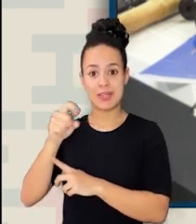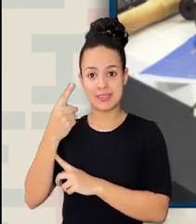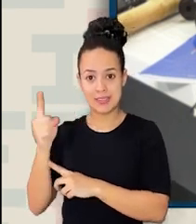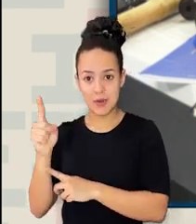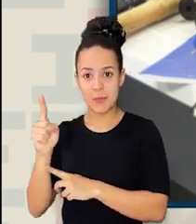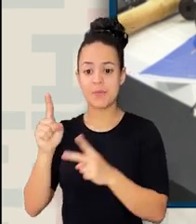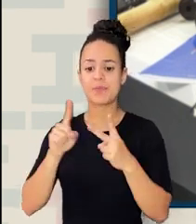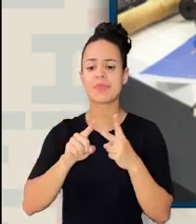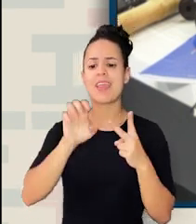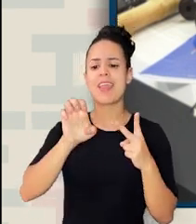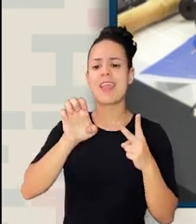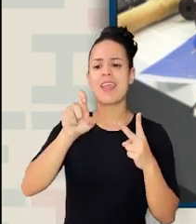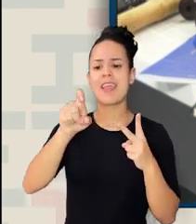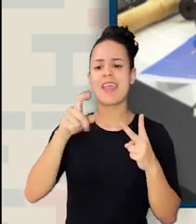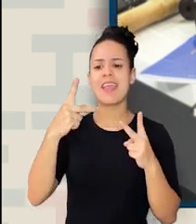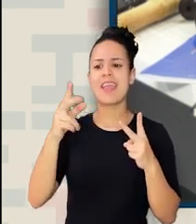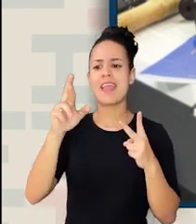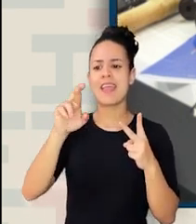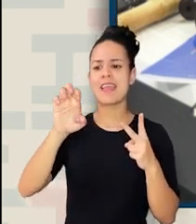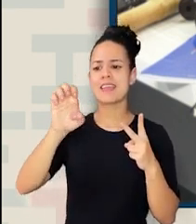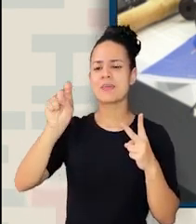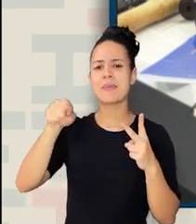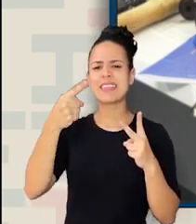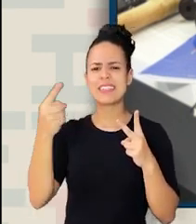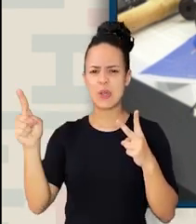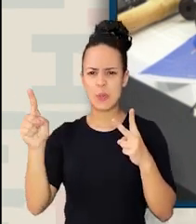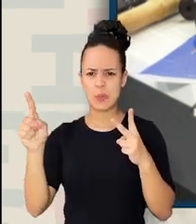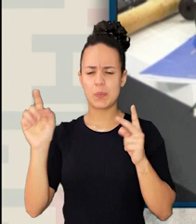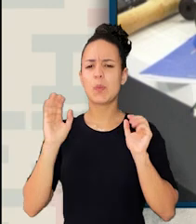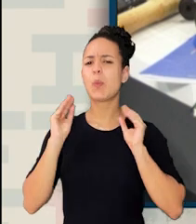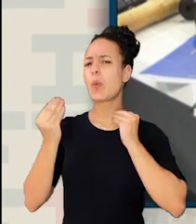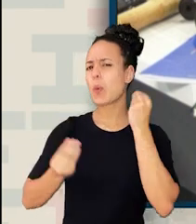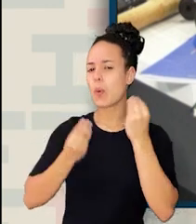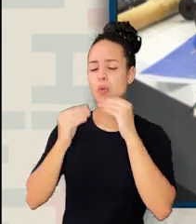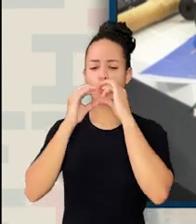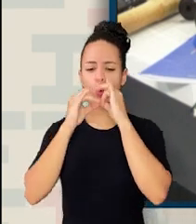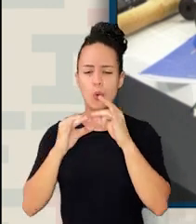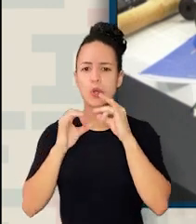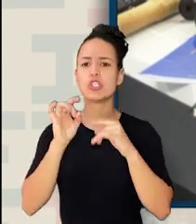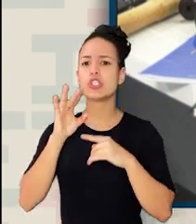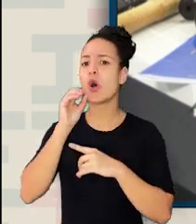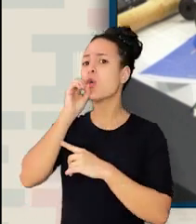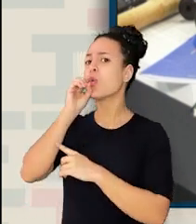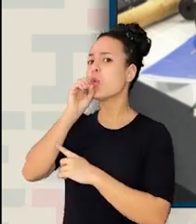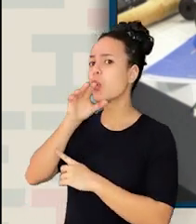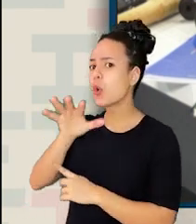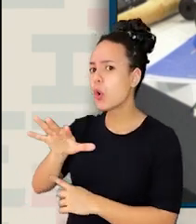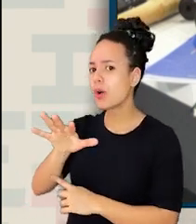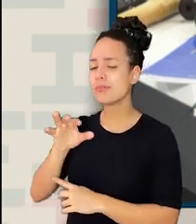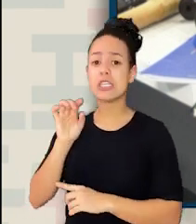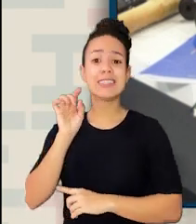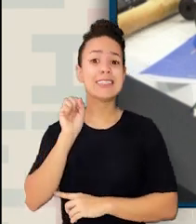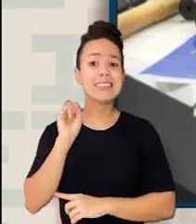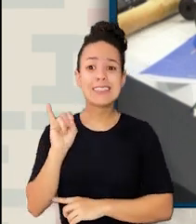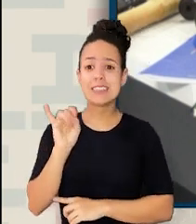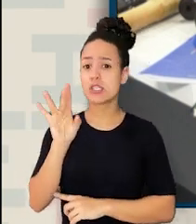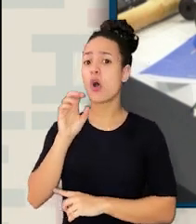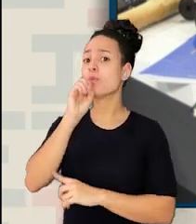né? Gente, para emitir o som da flauta doce, não é simplesmente soprar. Se você simplesmente soprar,